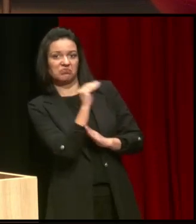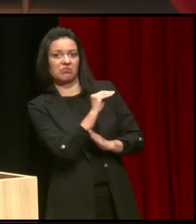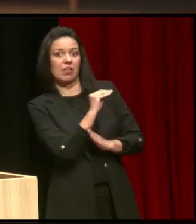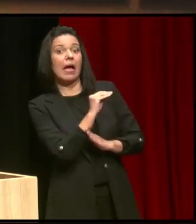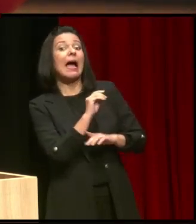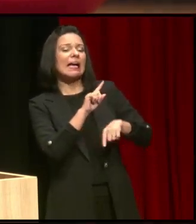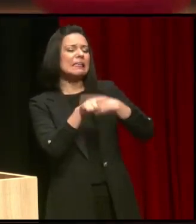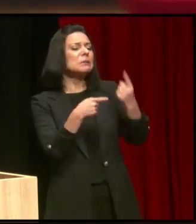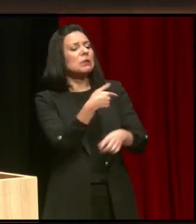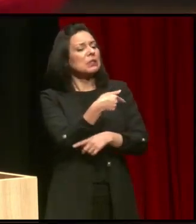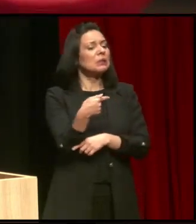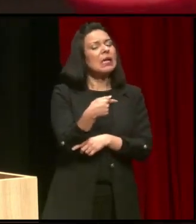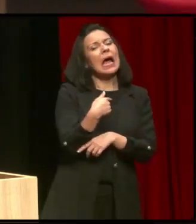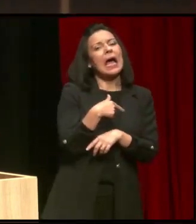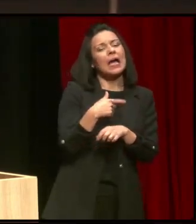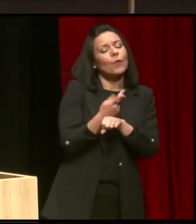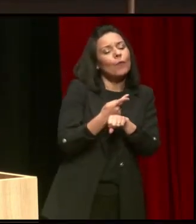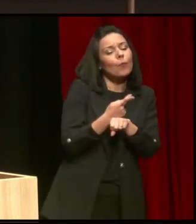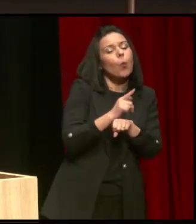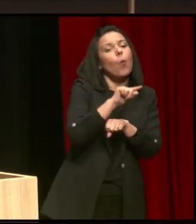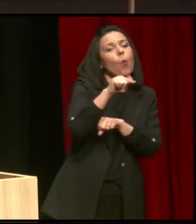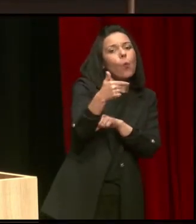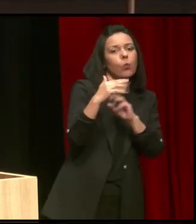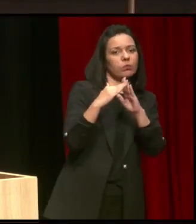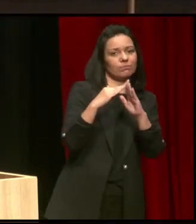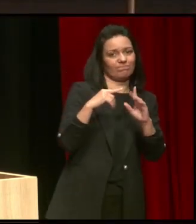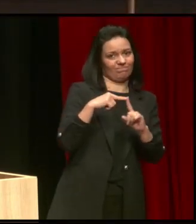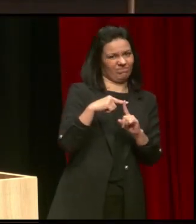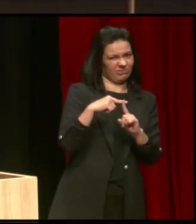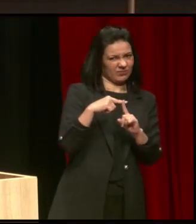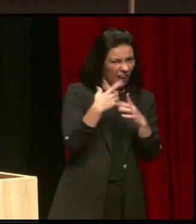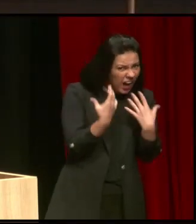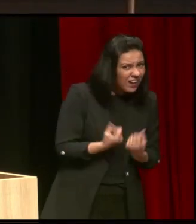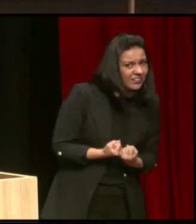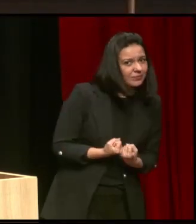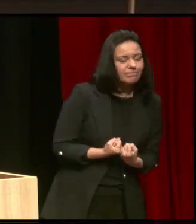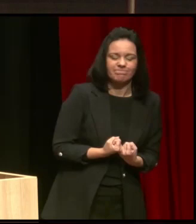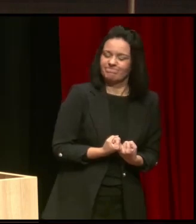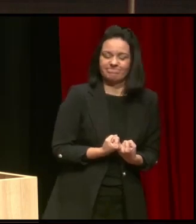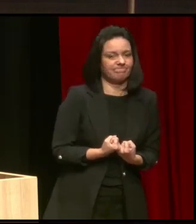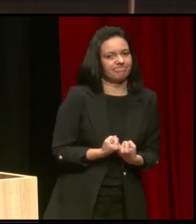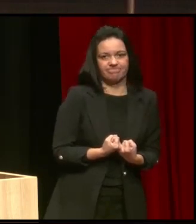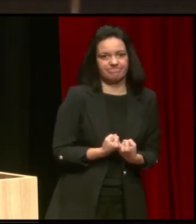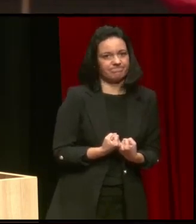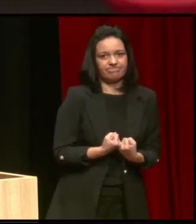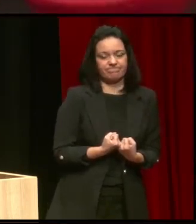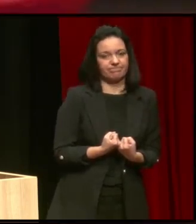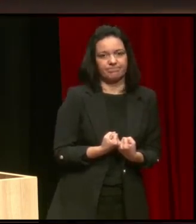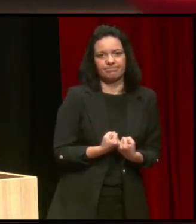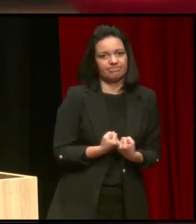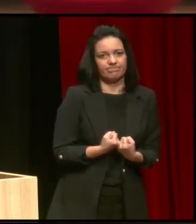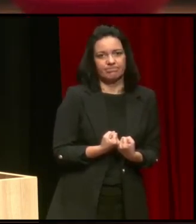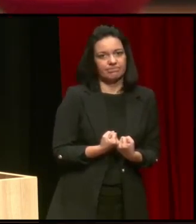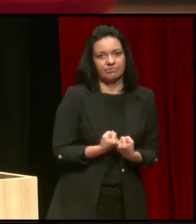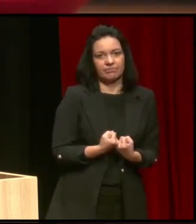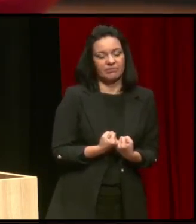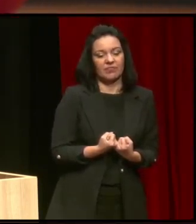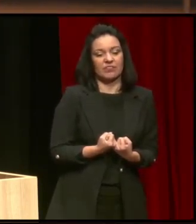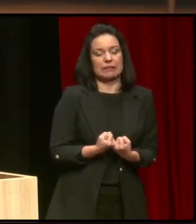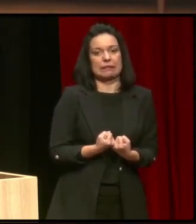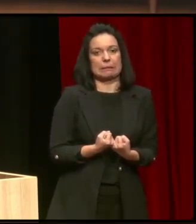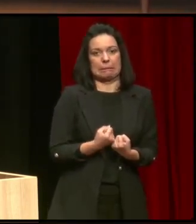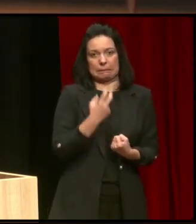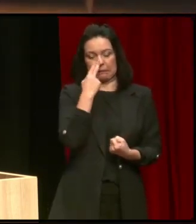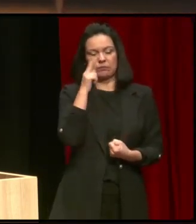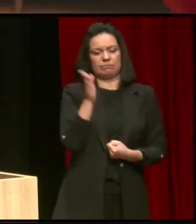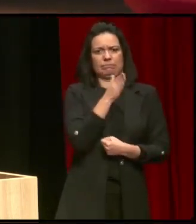igreja na semana que vem numa outra. Eles vão? Não! Nunca mais.